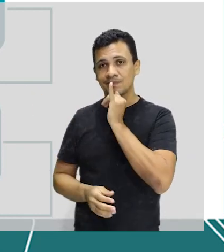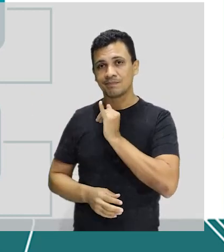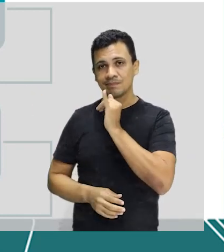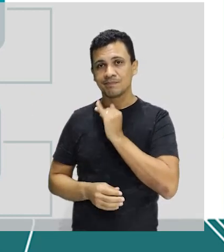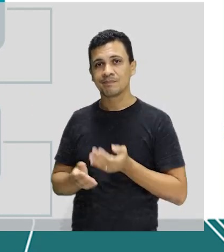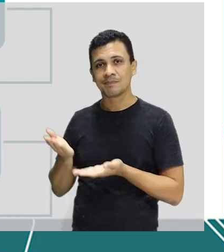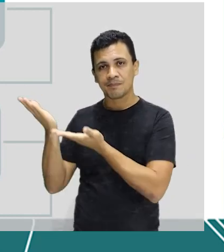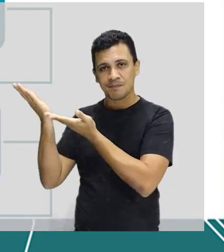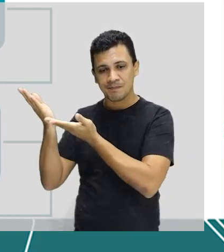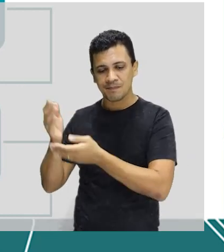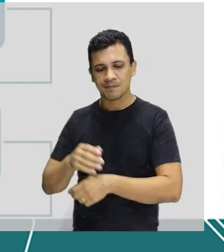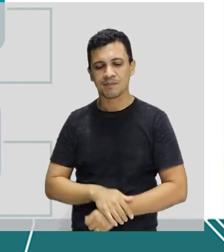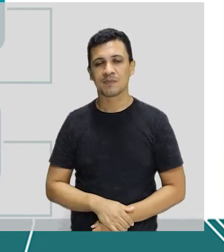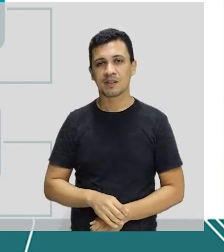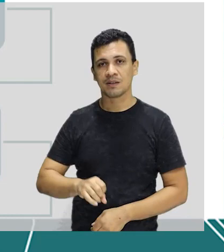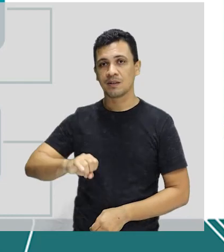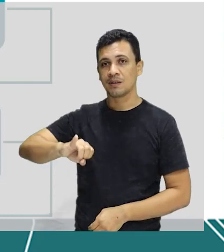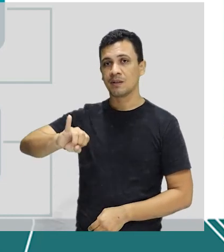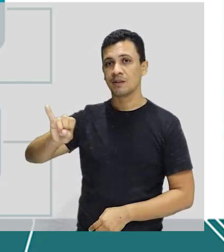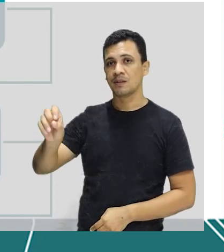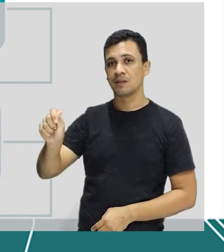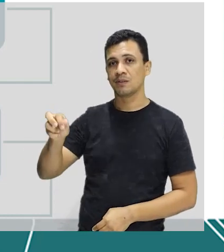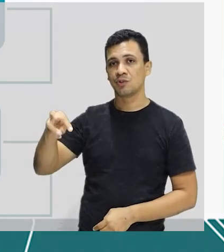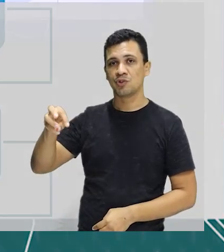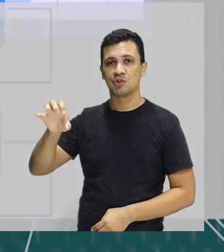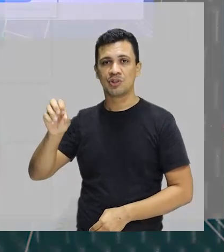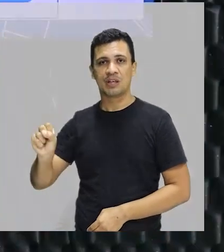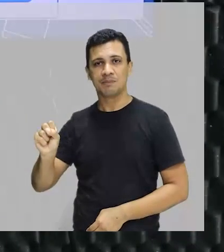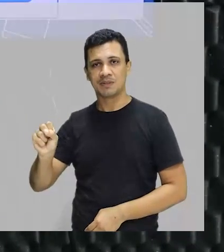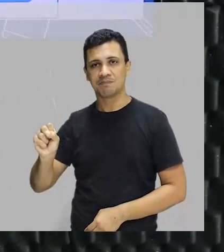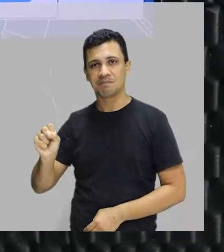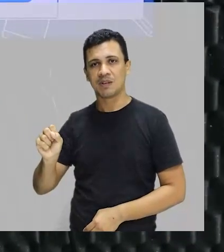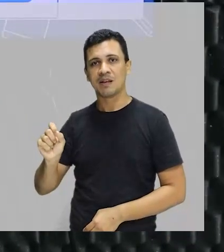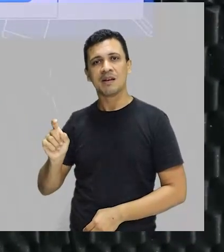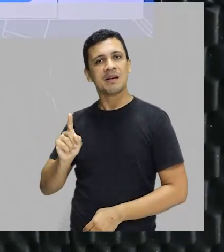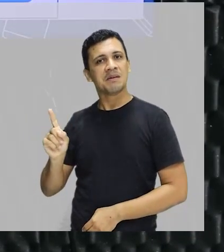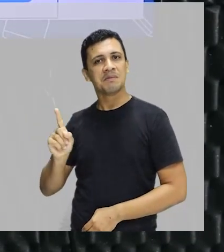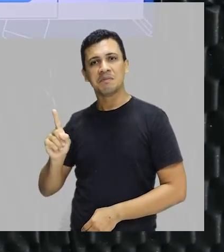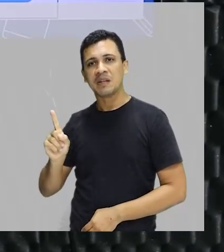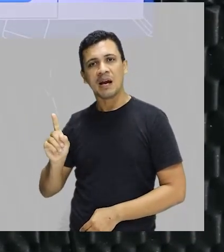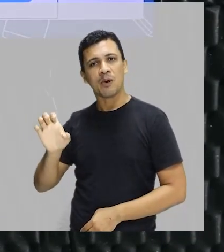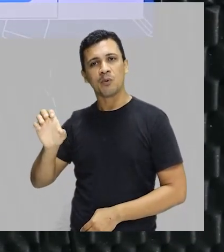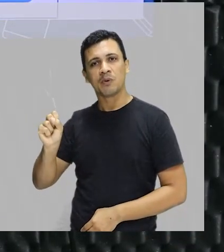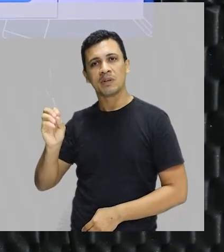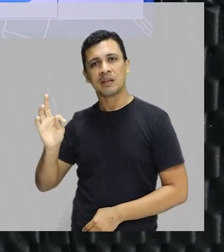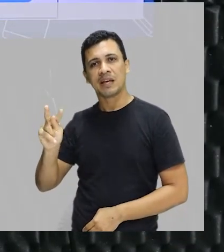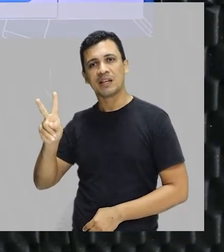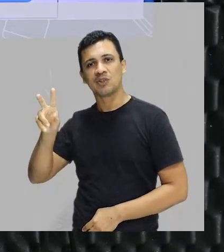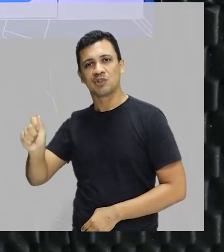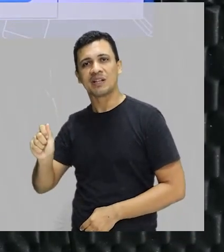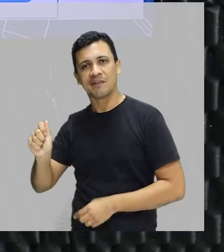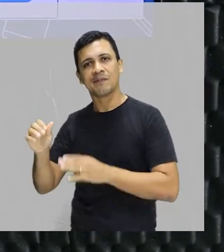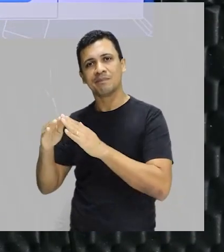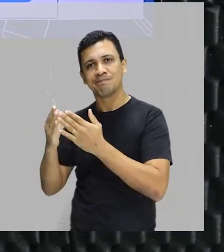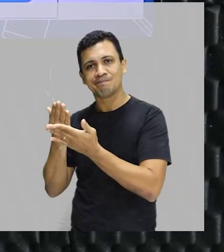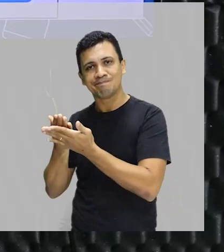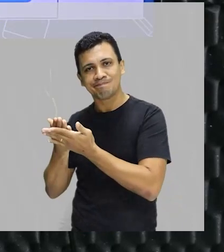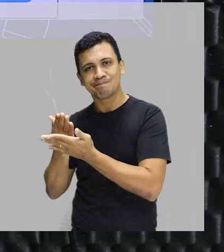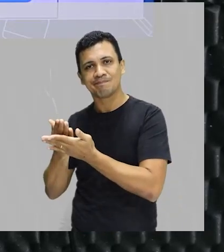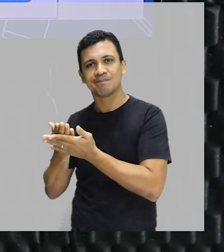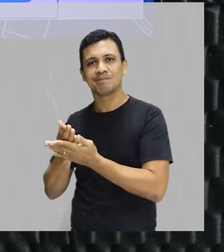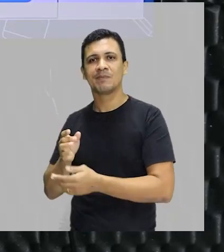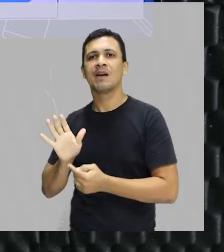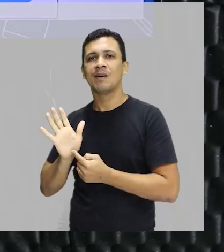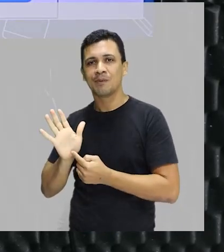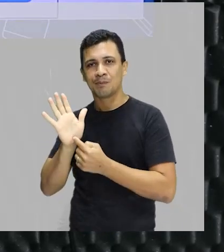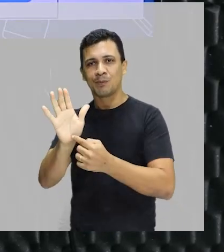at school. O James não estava na escola. Então, representando uma negação de uma ação ou estado